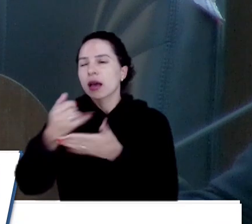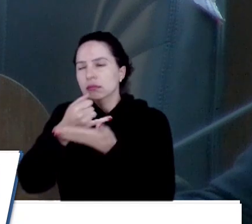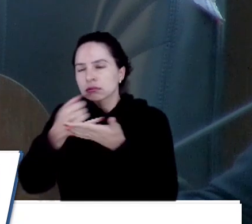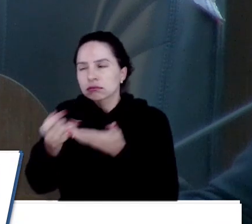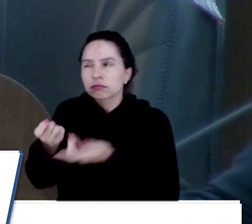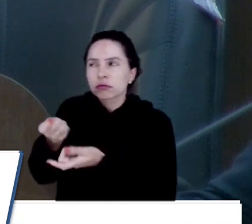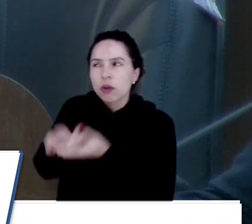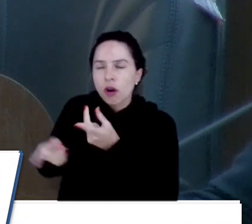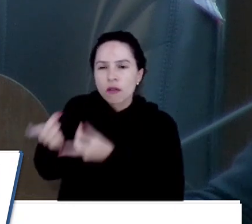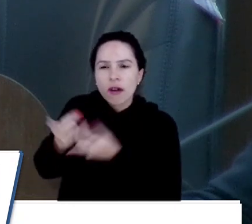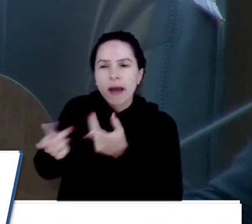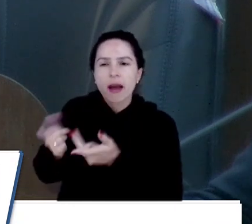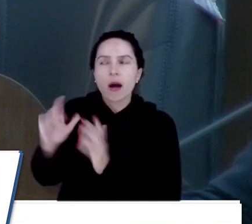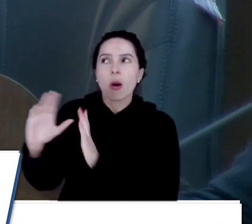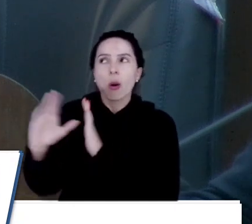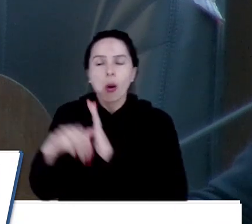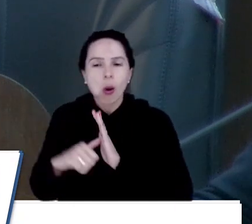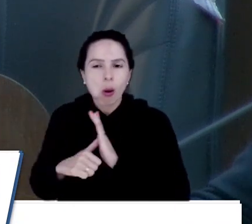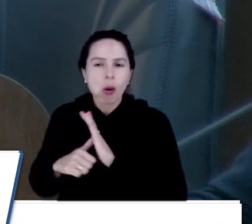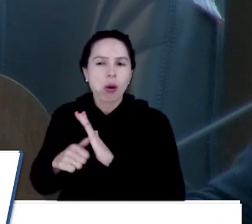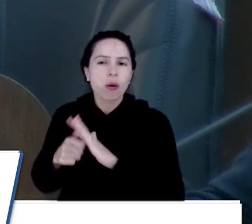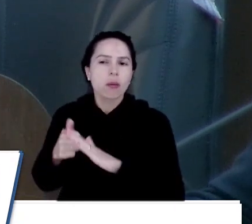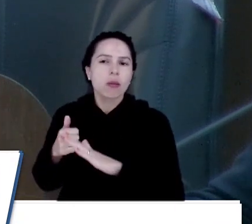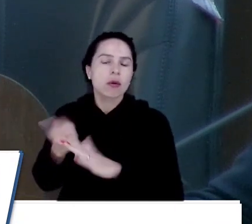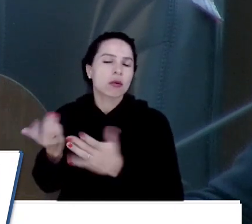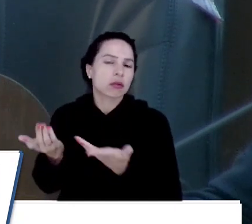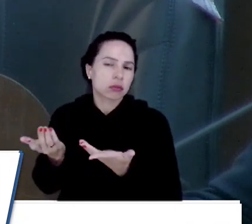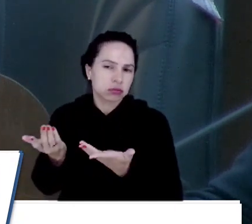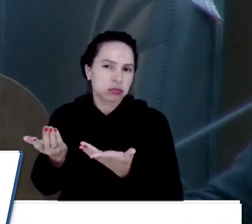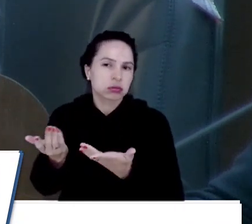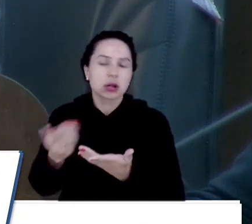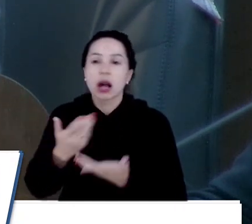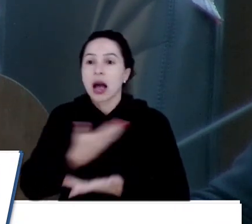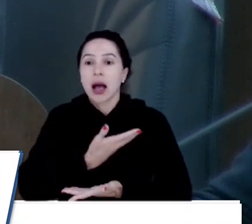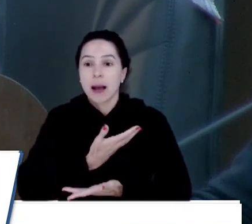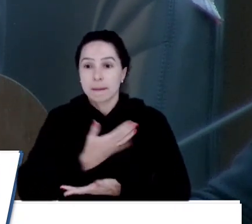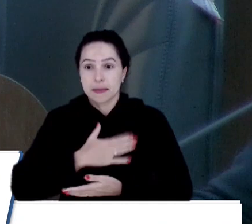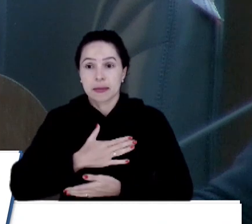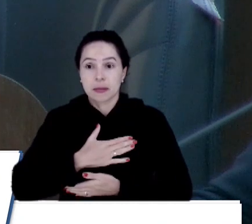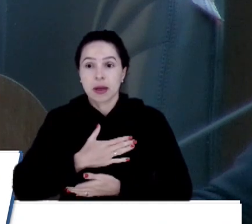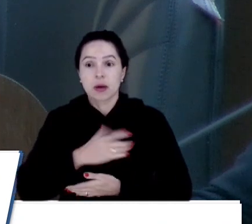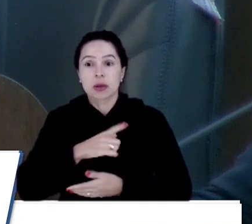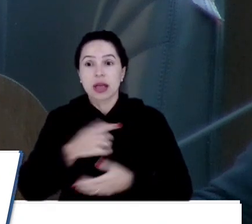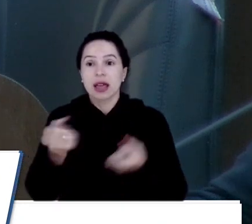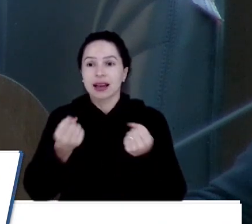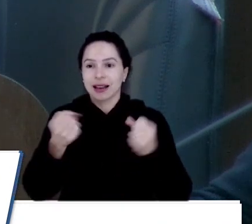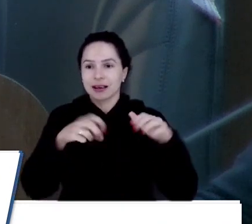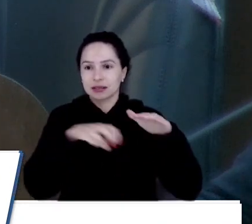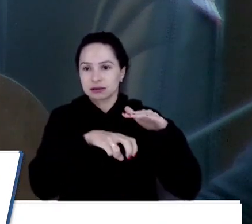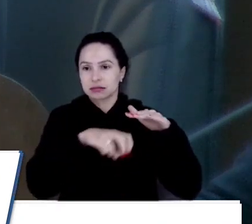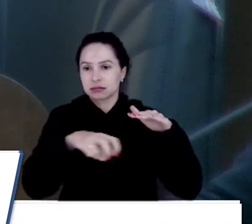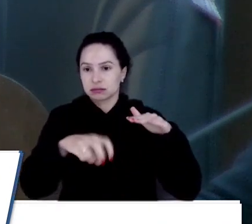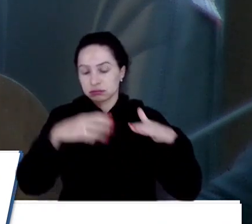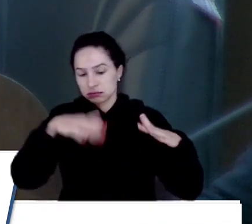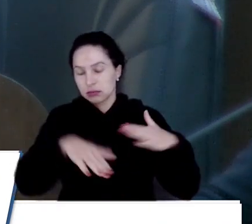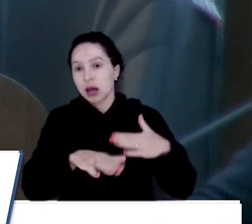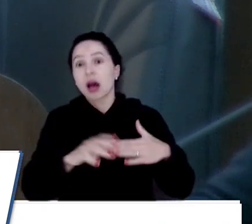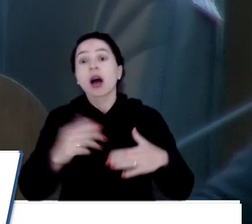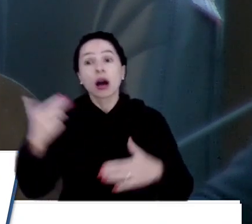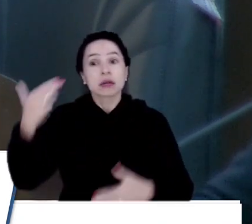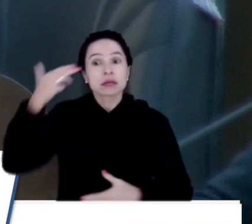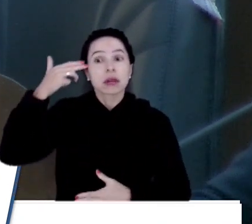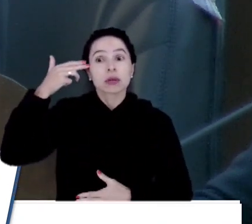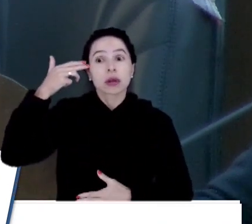que pratica o furto, são cara que pratica o roubo. O amigo meu que tem um estacionamento lá embaixo foi assaltado lá